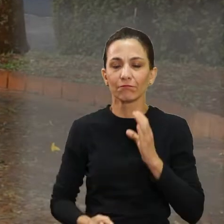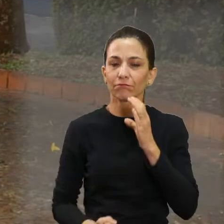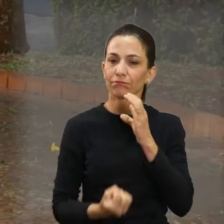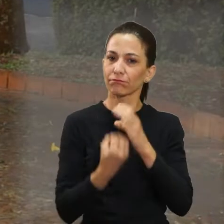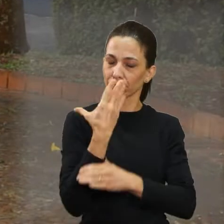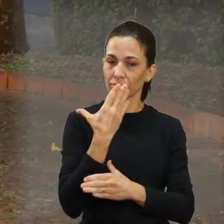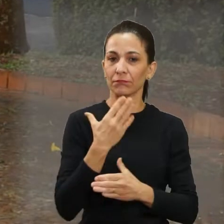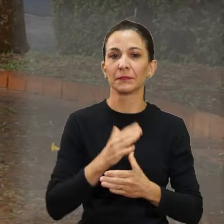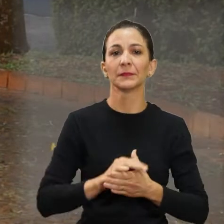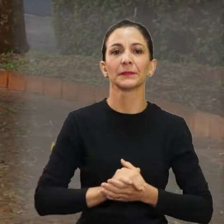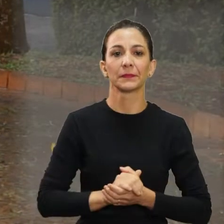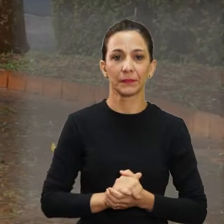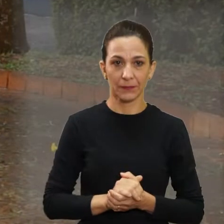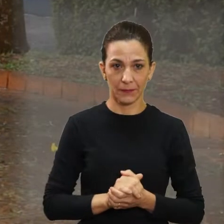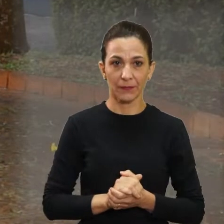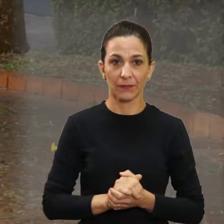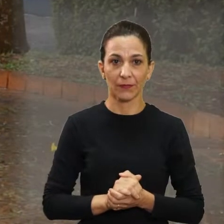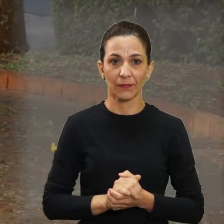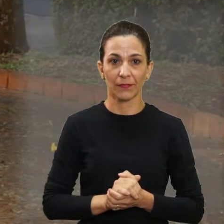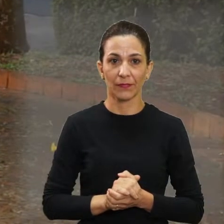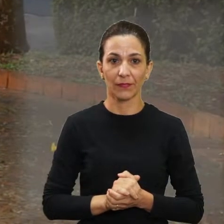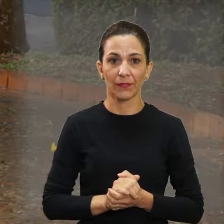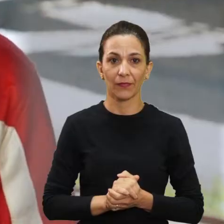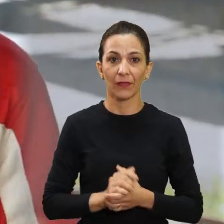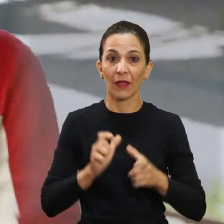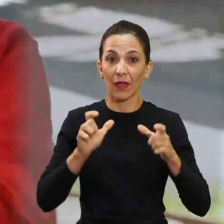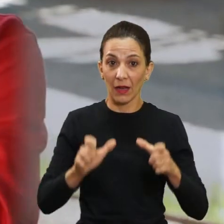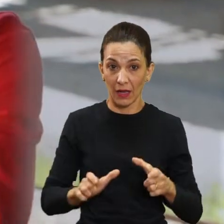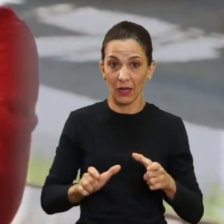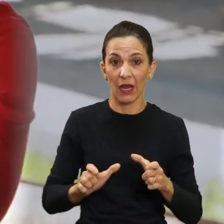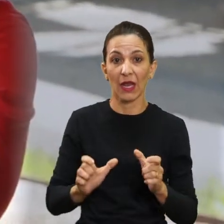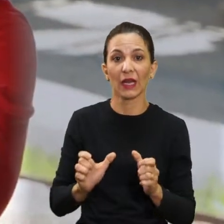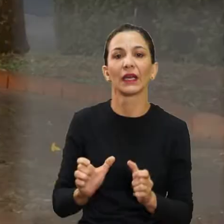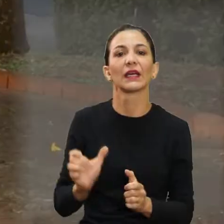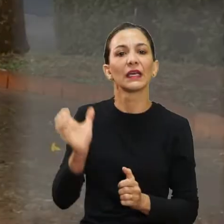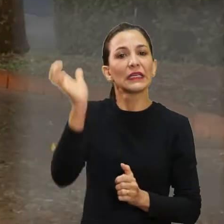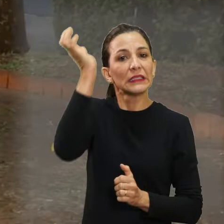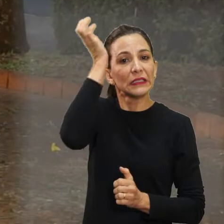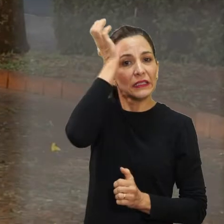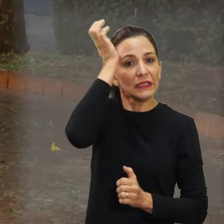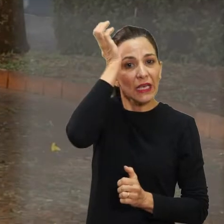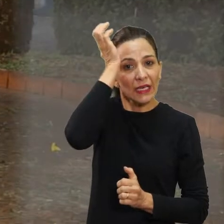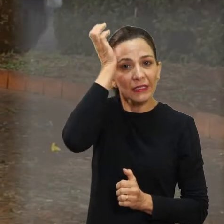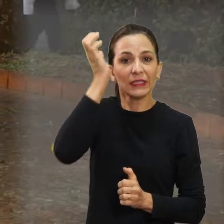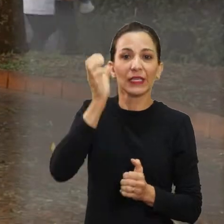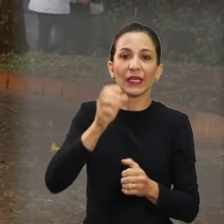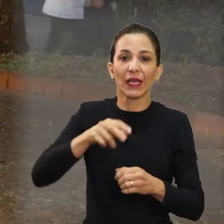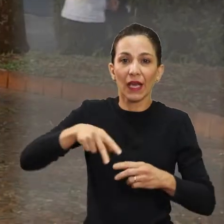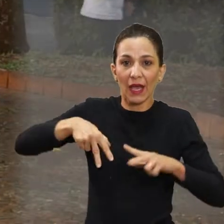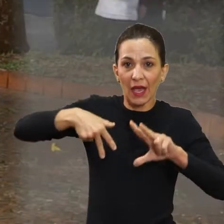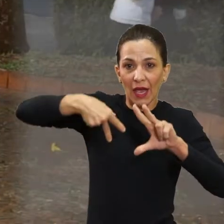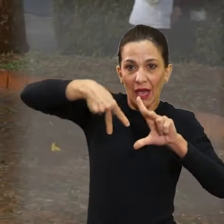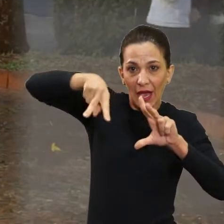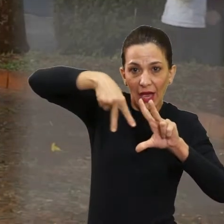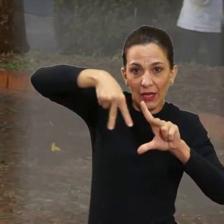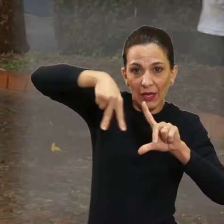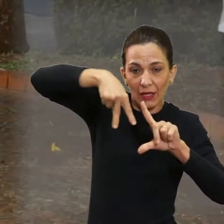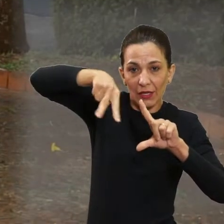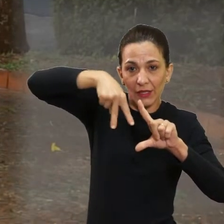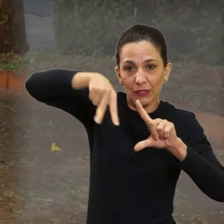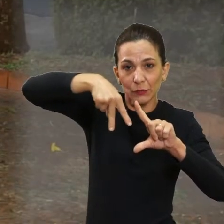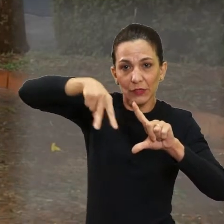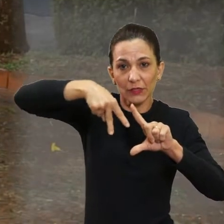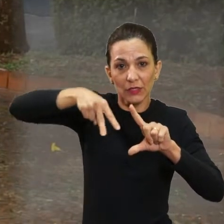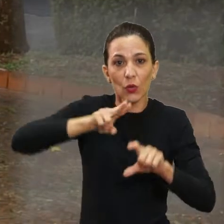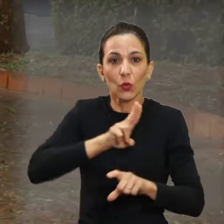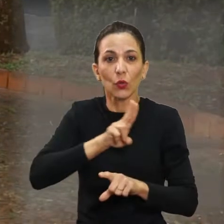das fundadoras do Sindicato Rural Feminino lá do Nordeste brasileiro. Estamos lançando uma animação de curta-metragem agora no mês